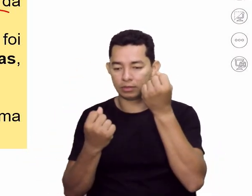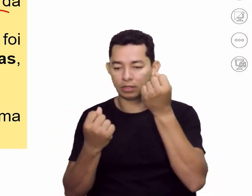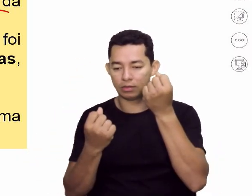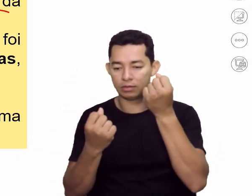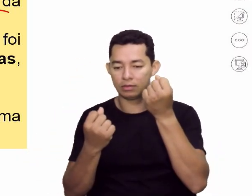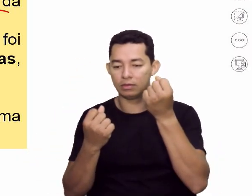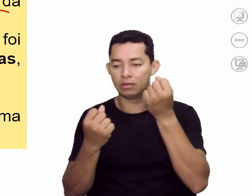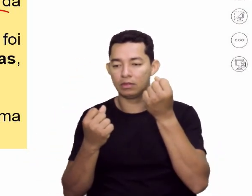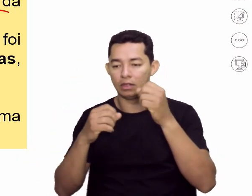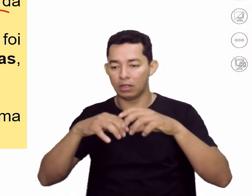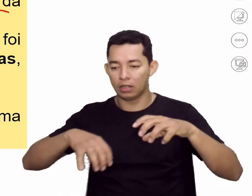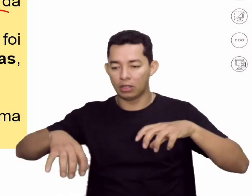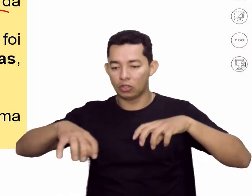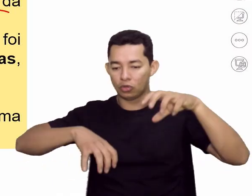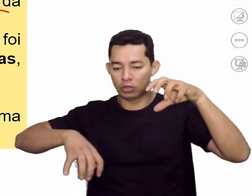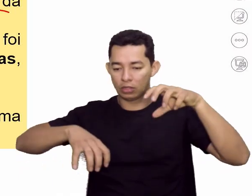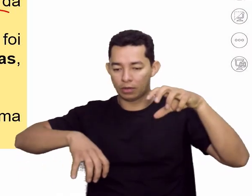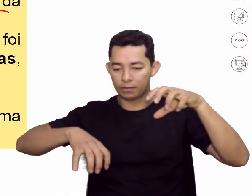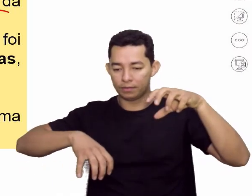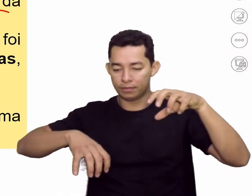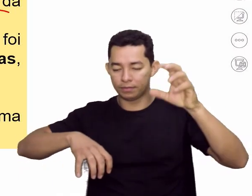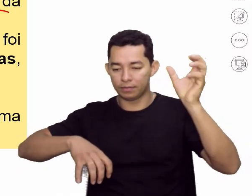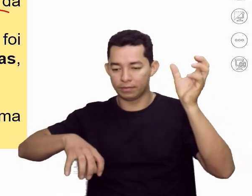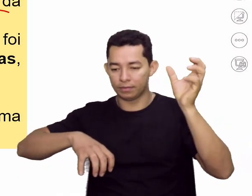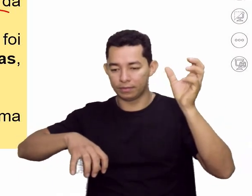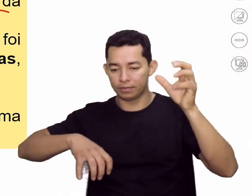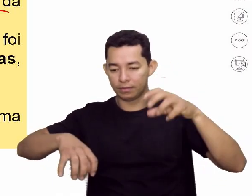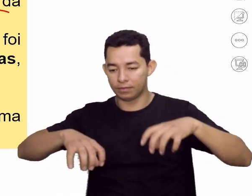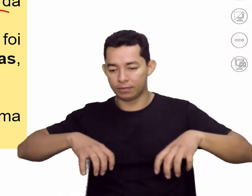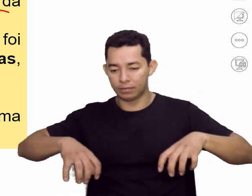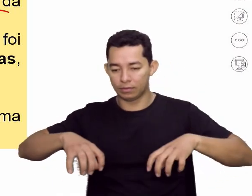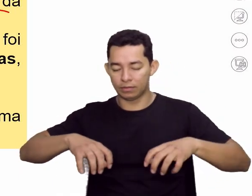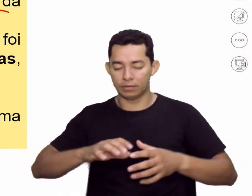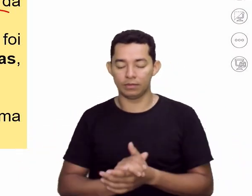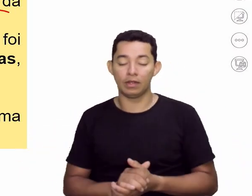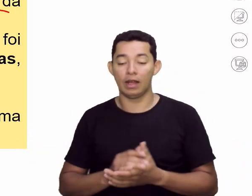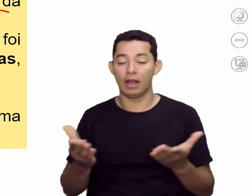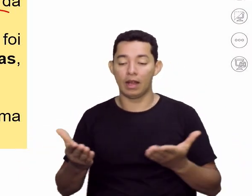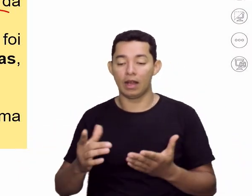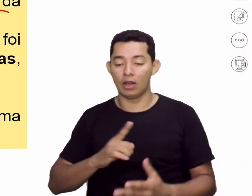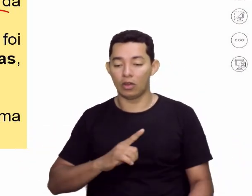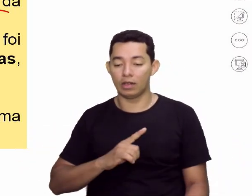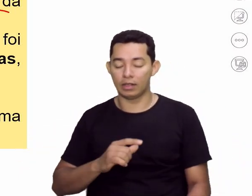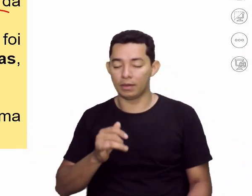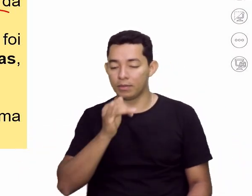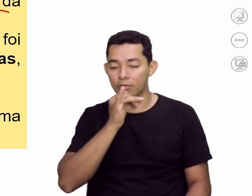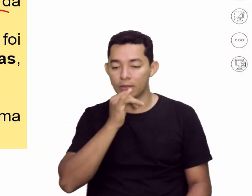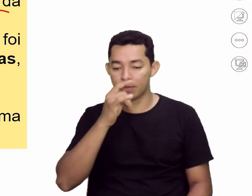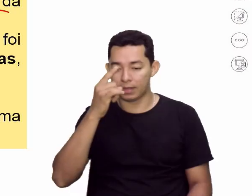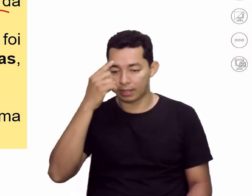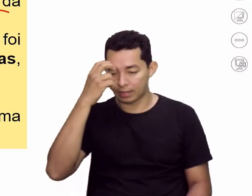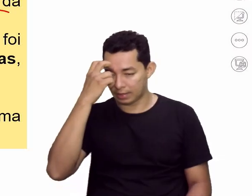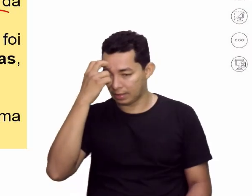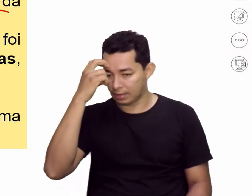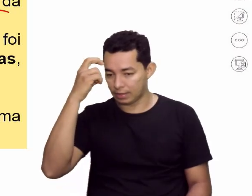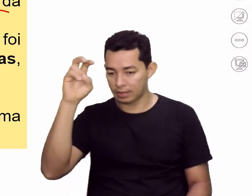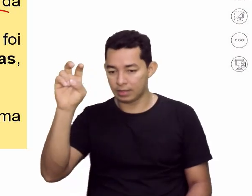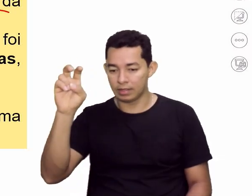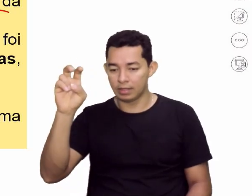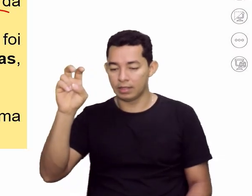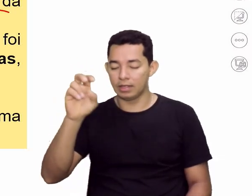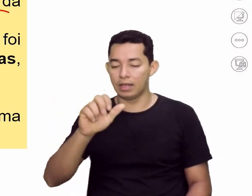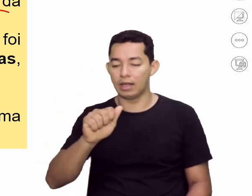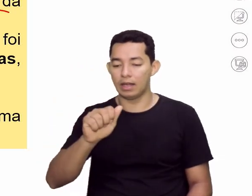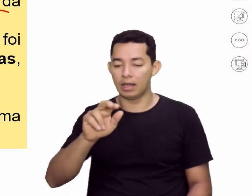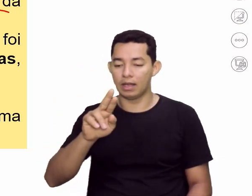tendo a revolução com a inteligência artificial mexendo com tudo, não é verdade? Então, com a